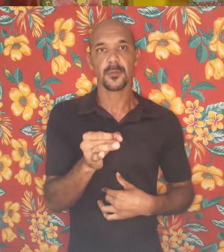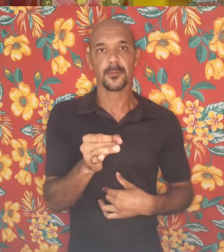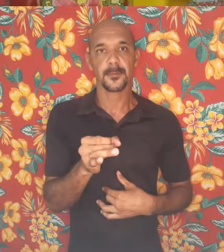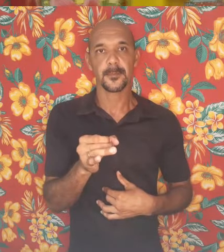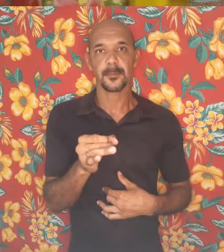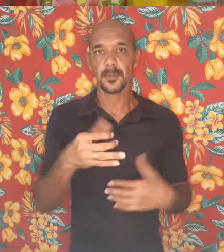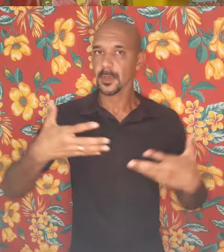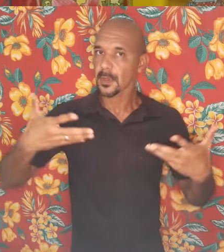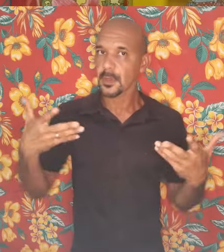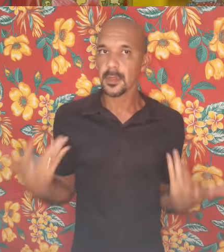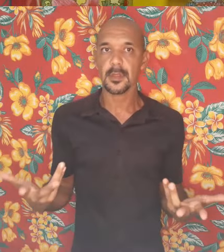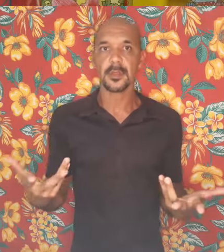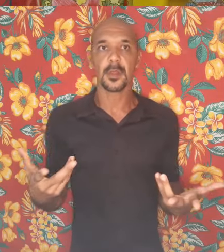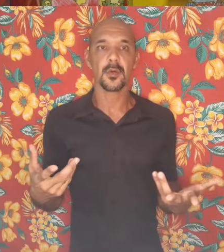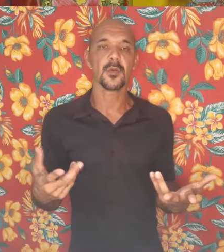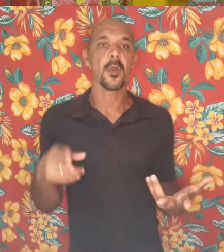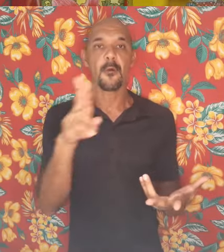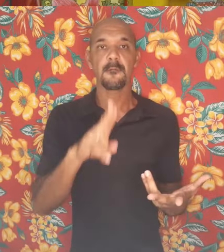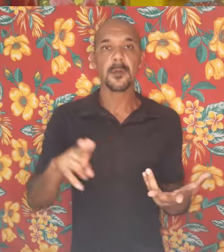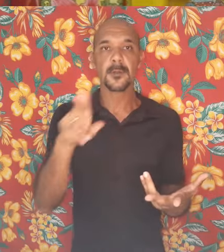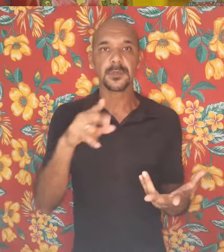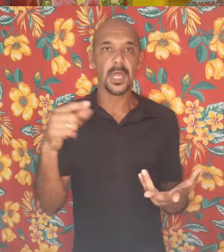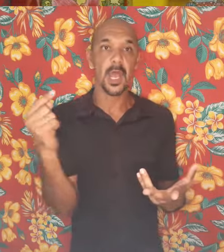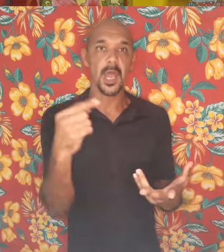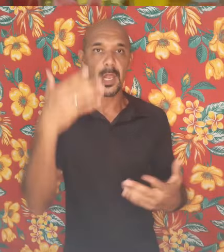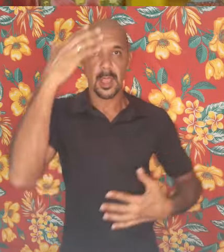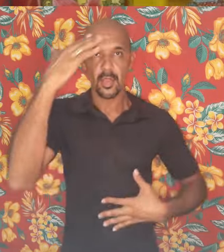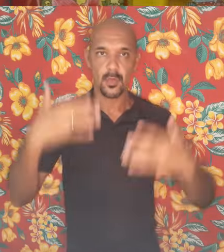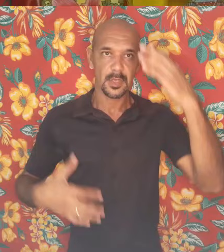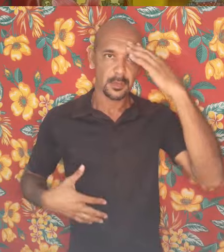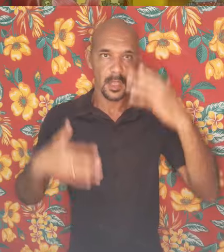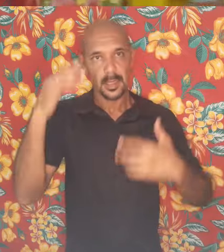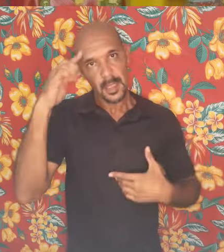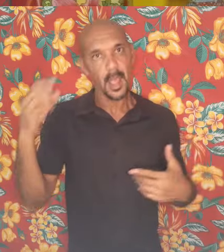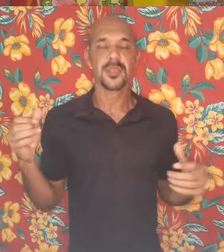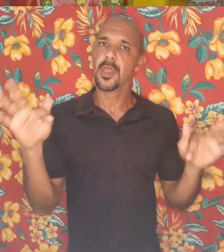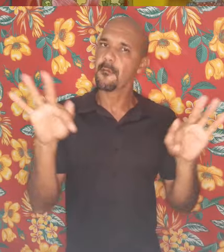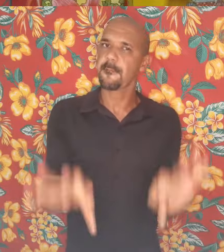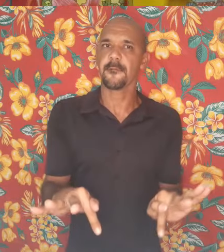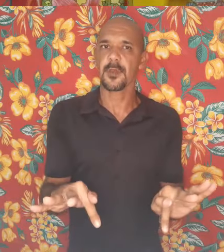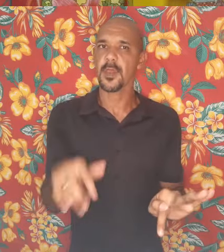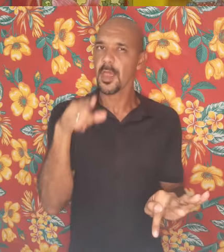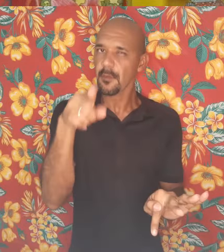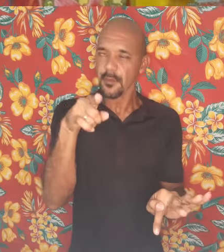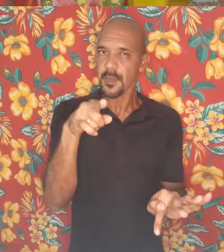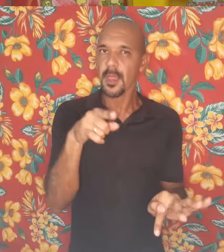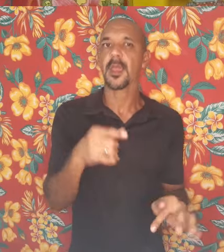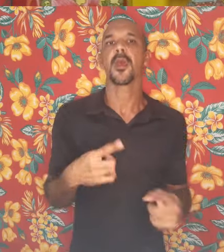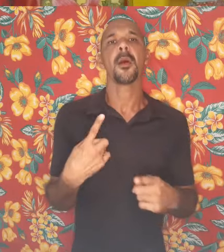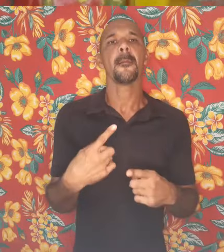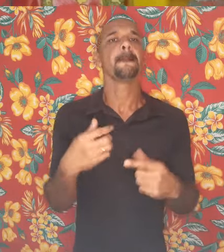construir todas as suas partes até ele ficar pronto e você poder levar ele para o palco, tá